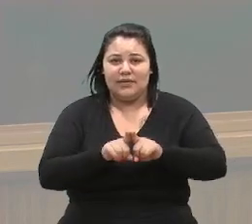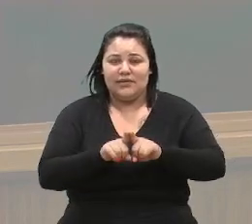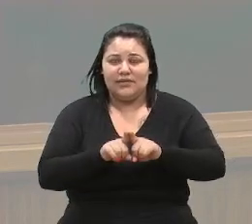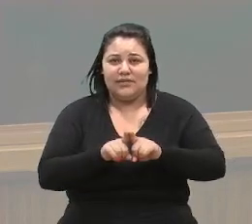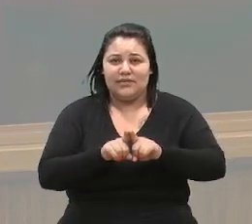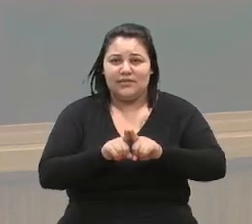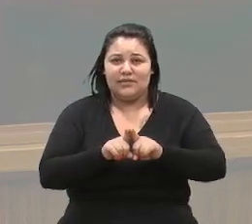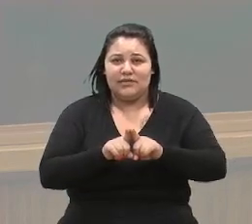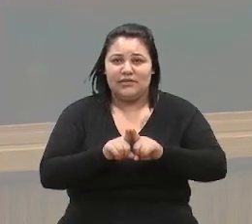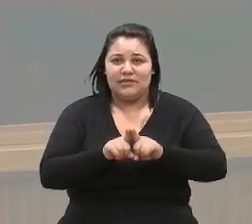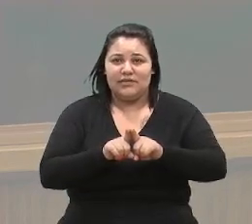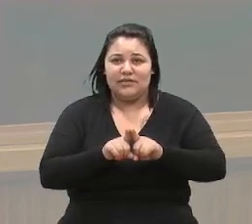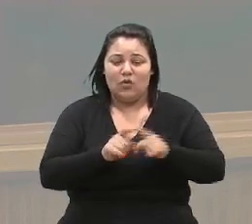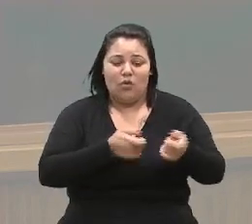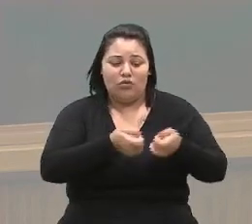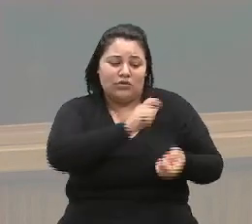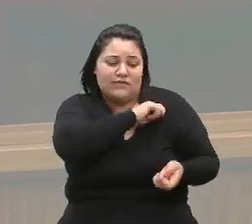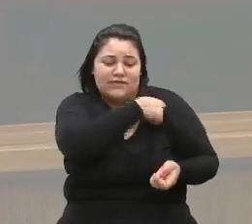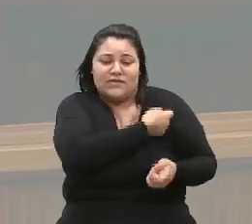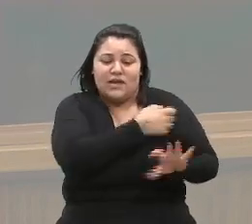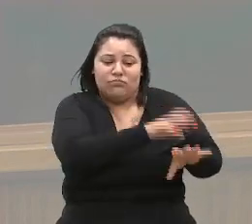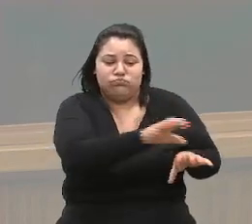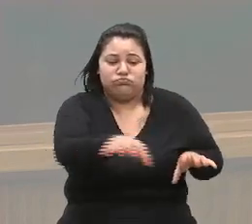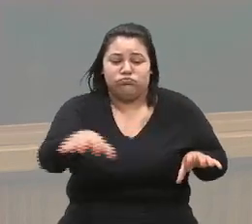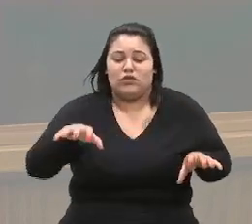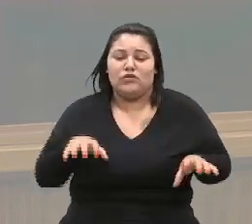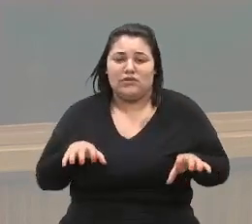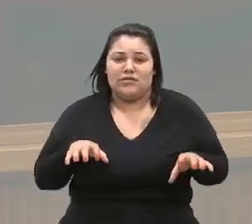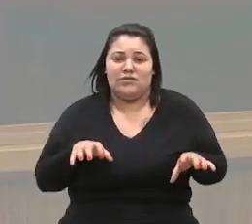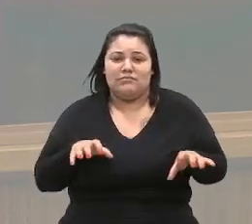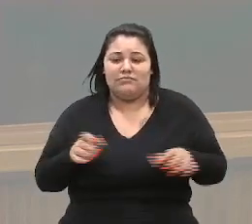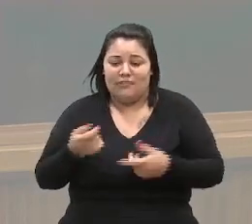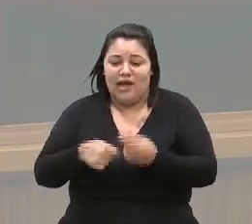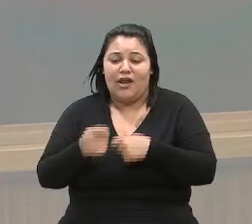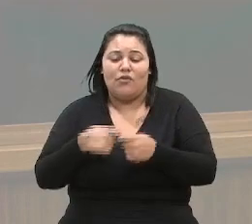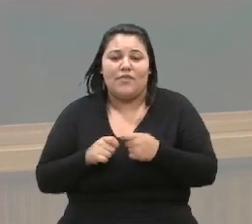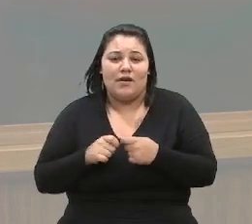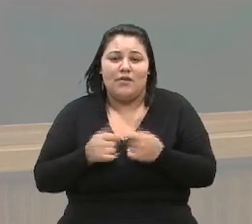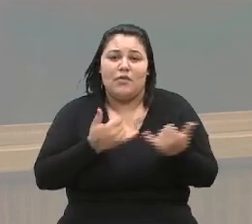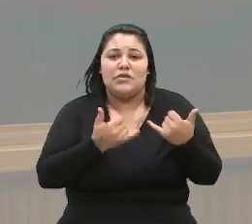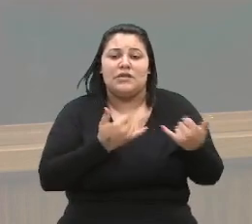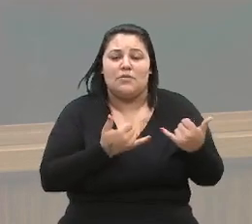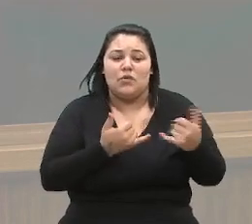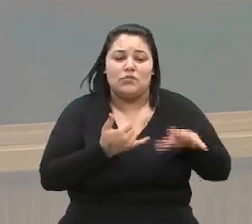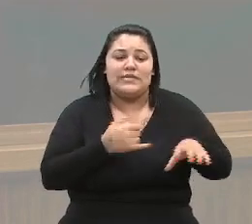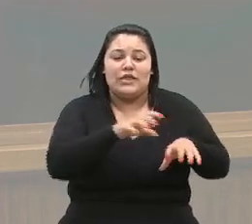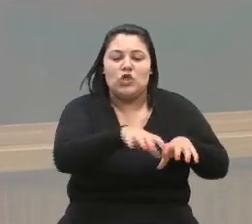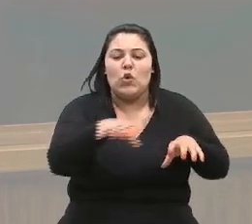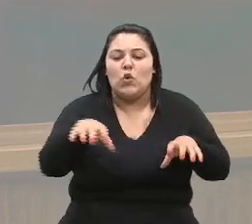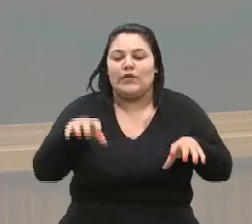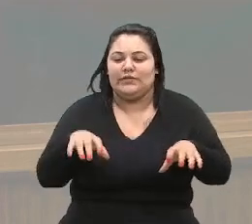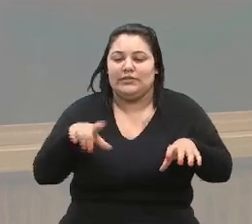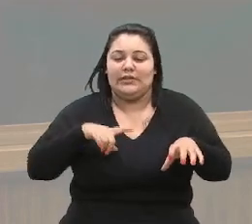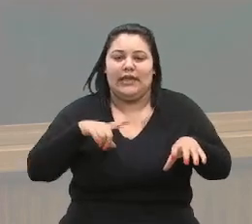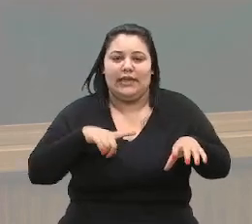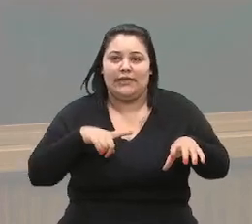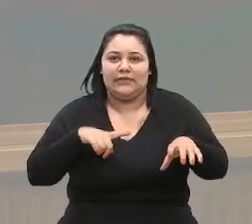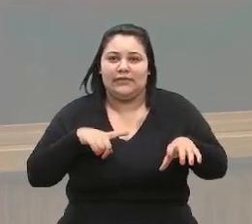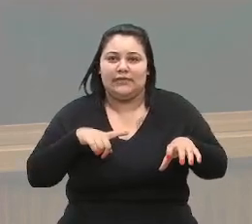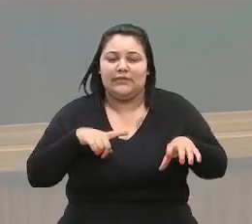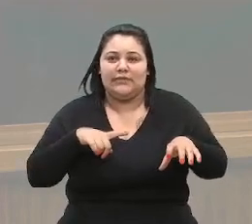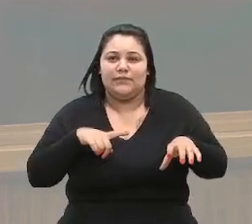fiscais de setores estratégicos da economia, que é aqueles setores que buscam, inclusive, nós há